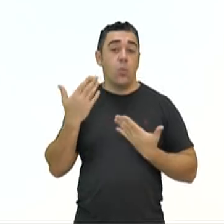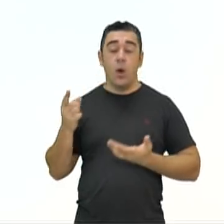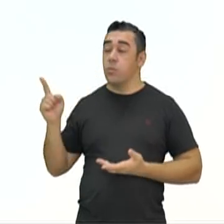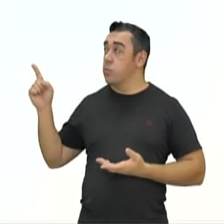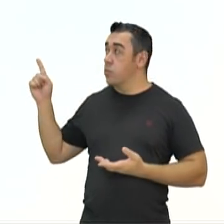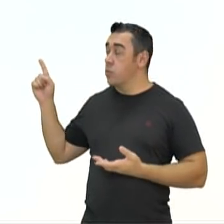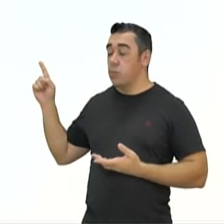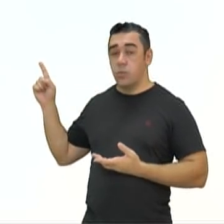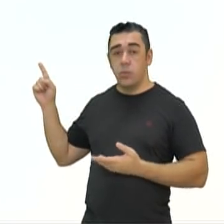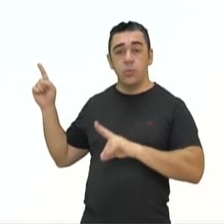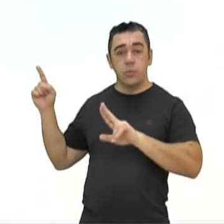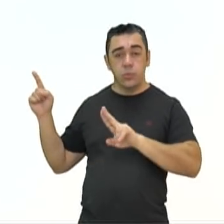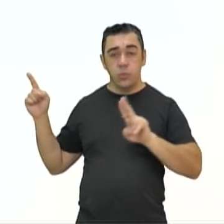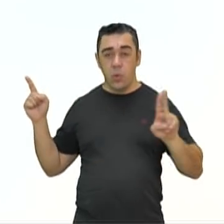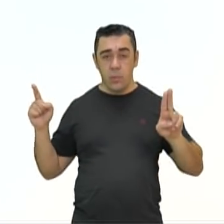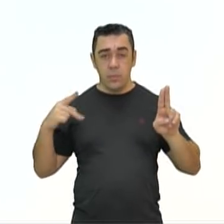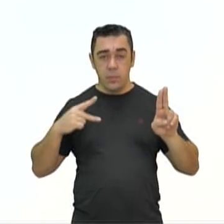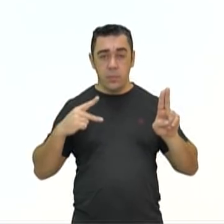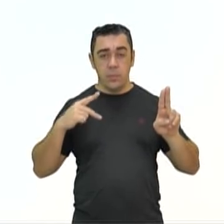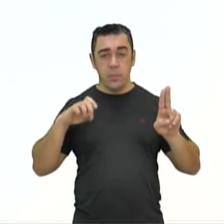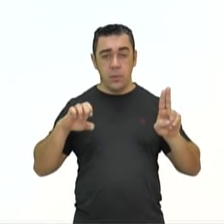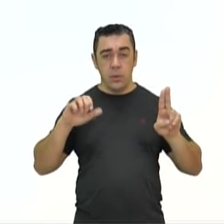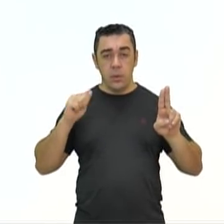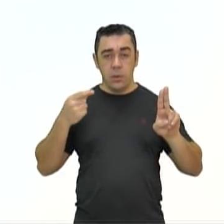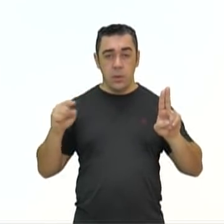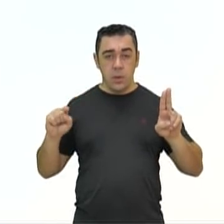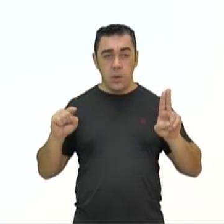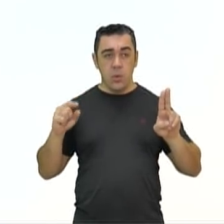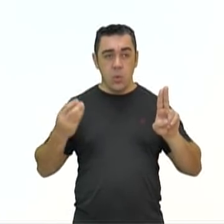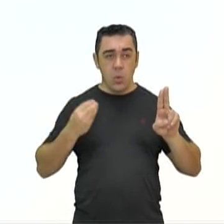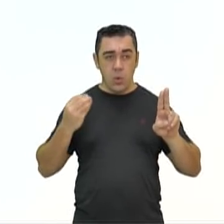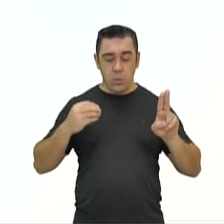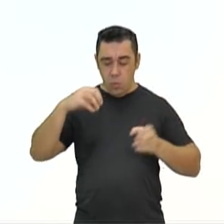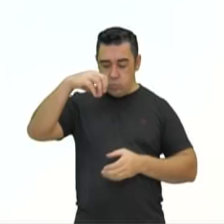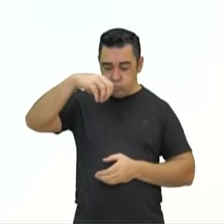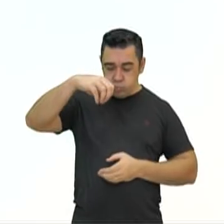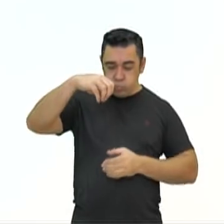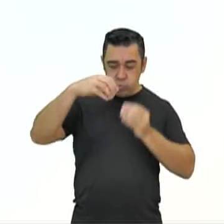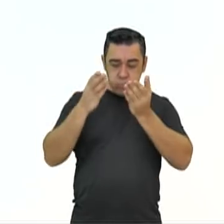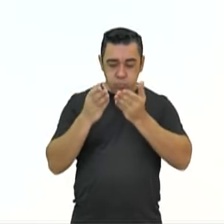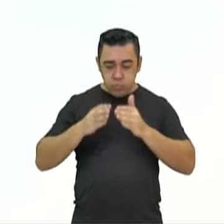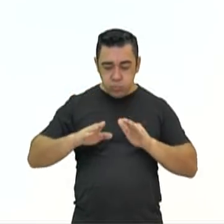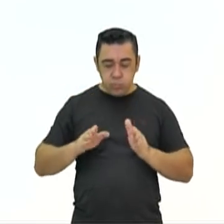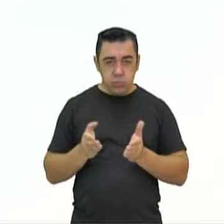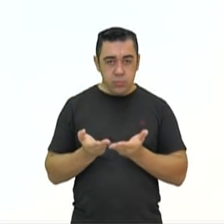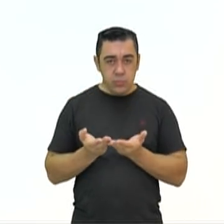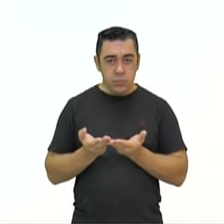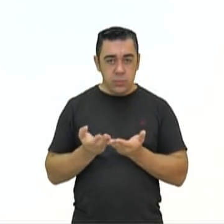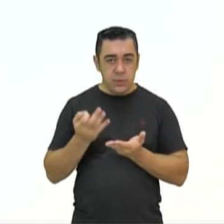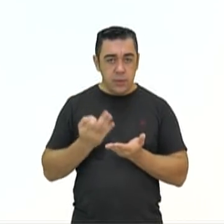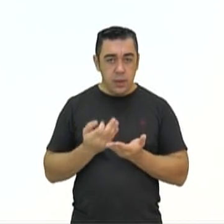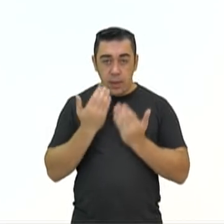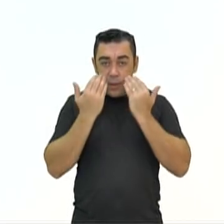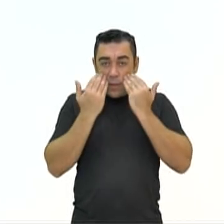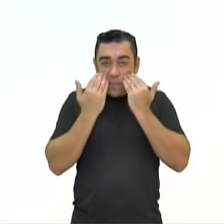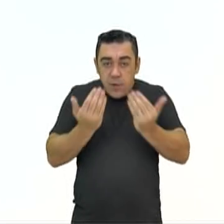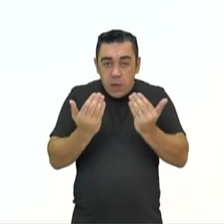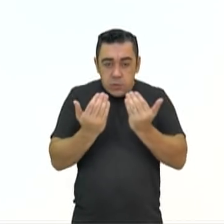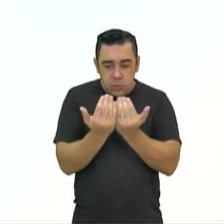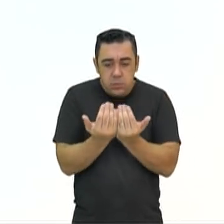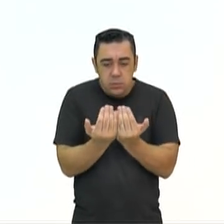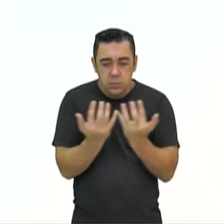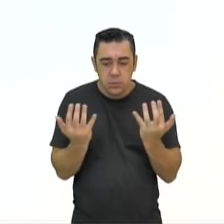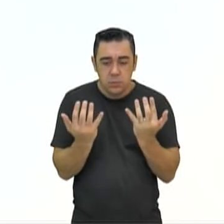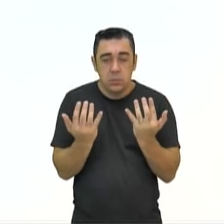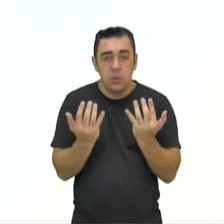peão. Ó. Então o peão lá tem a cabecinha lá em cima, o corpinho fino, né? E ele fica na frente de todas as peças mais poderosas, né? A gente fala